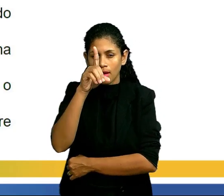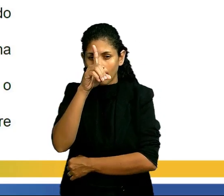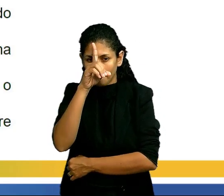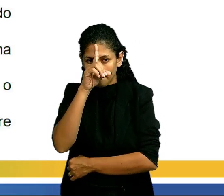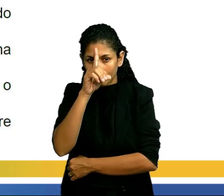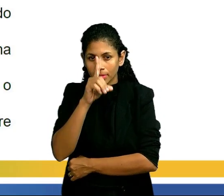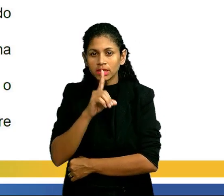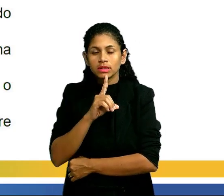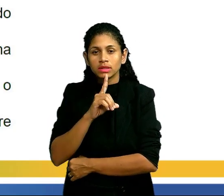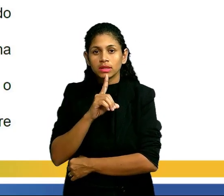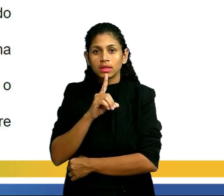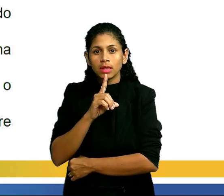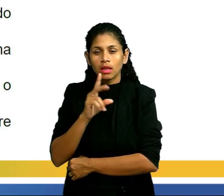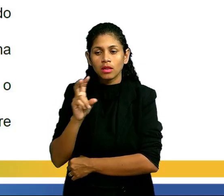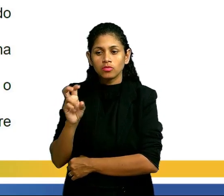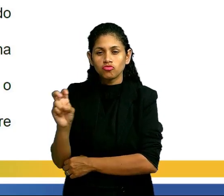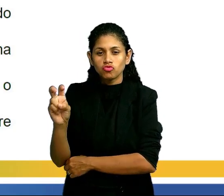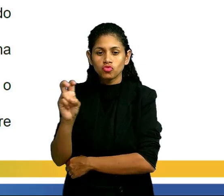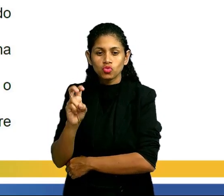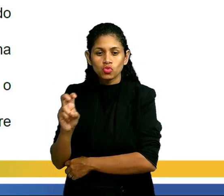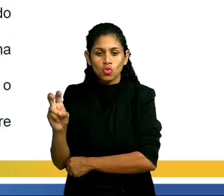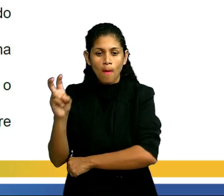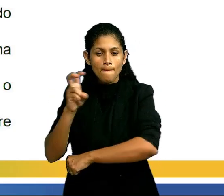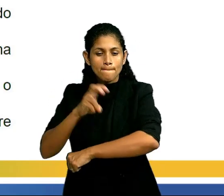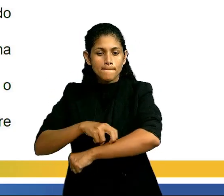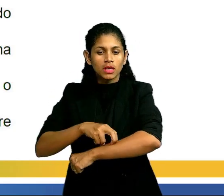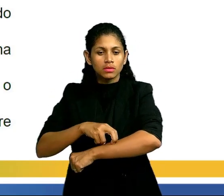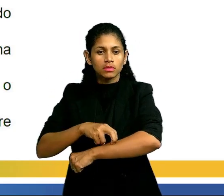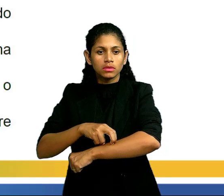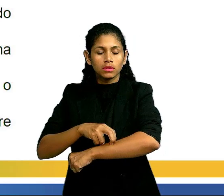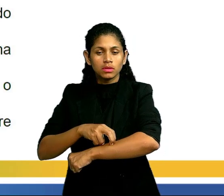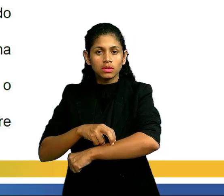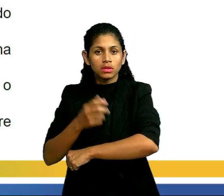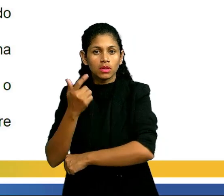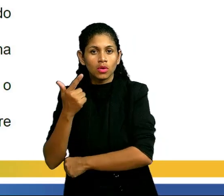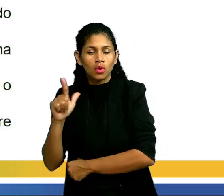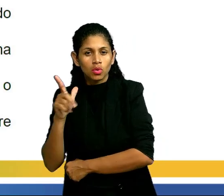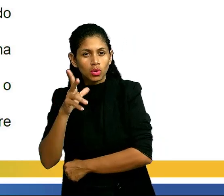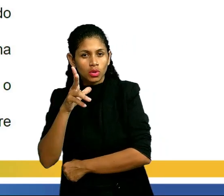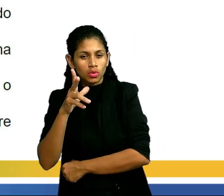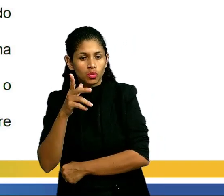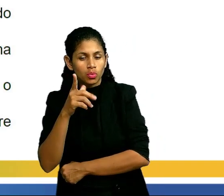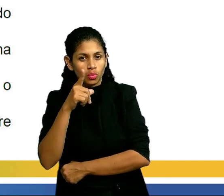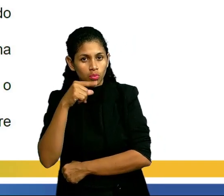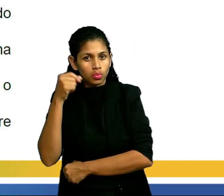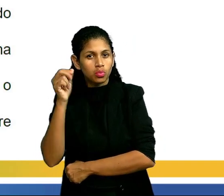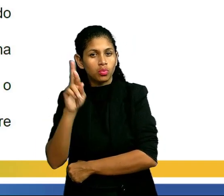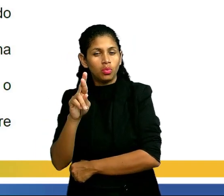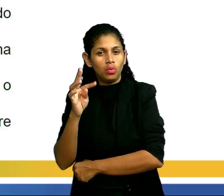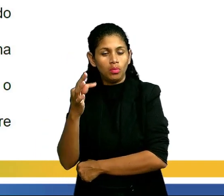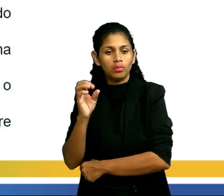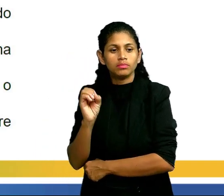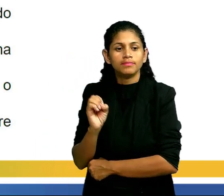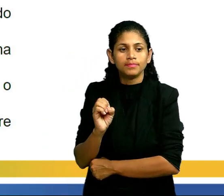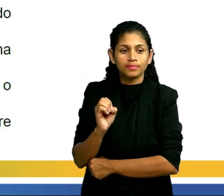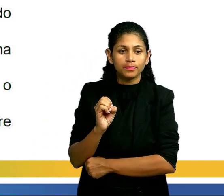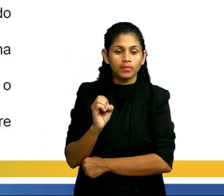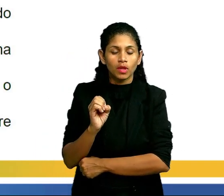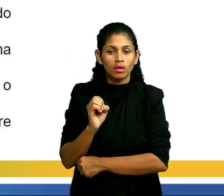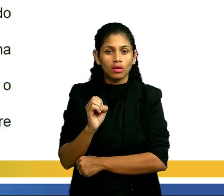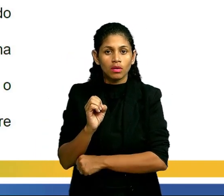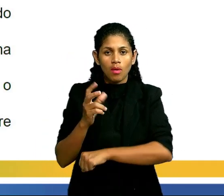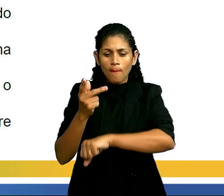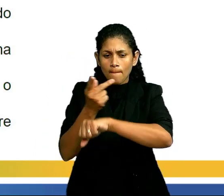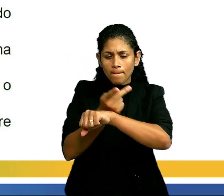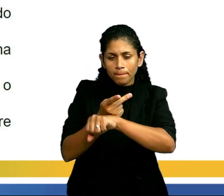e a leptospirose? Eu tenho que saber se eu tenho que tomar vacina, se eu tenho que tomar o soro, então a gente vai ver isso aí. Então, ao procurar um posto de saúde, um